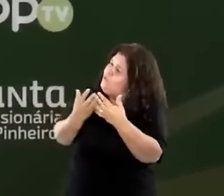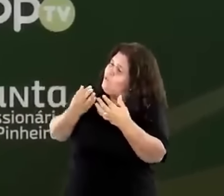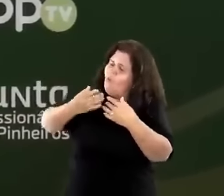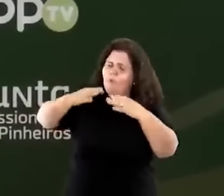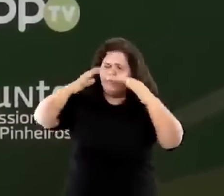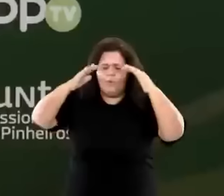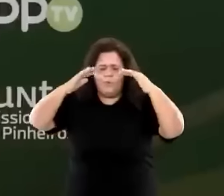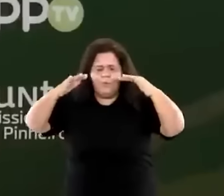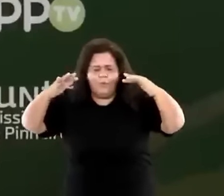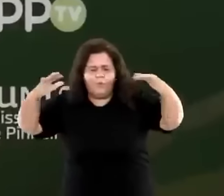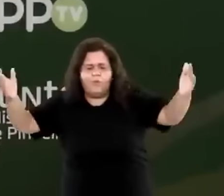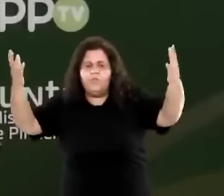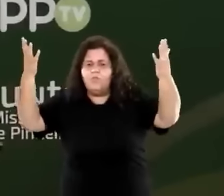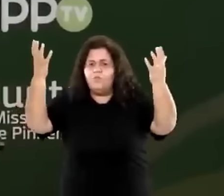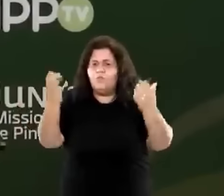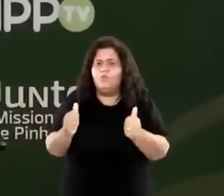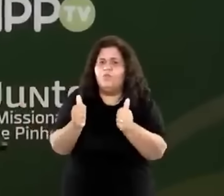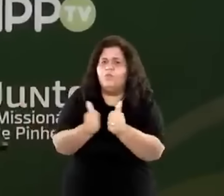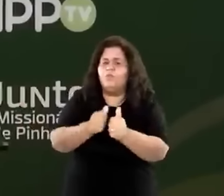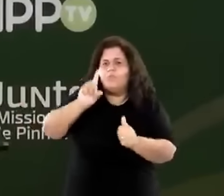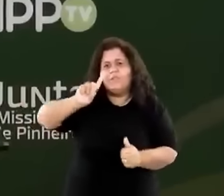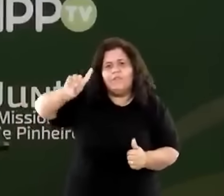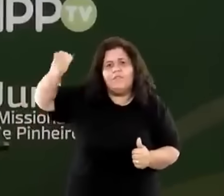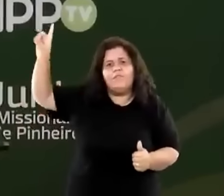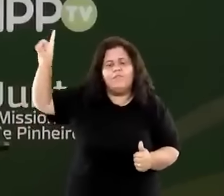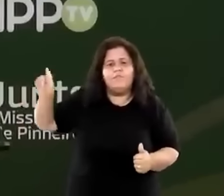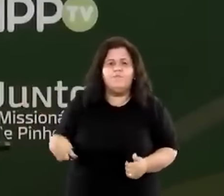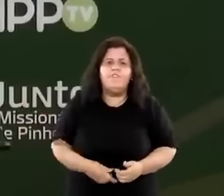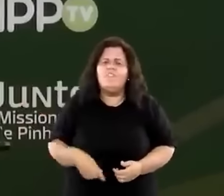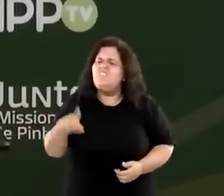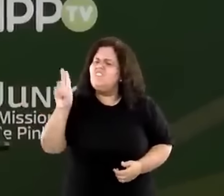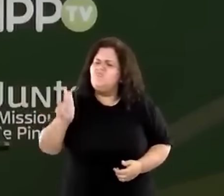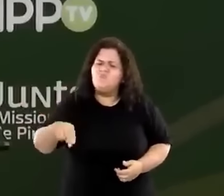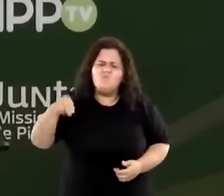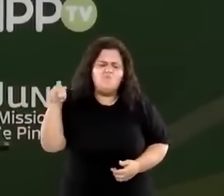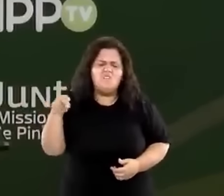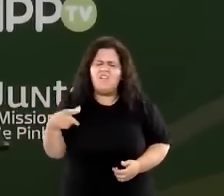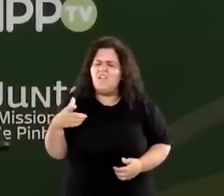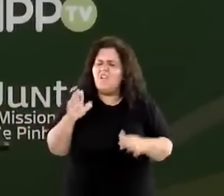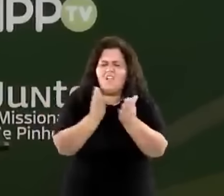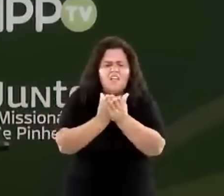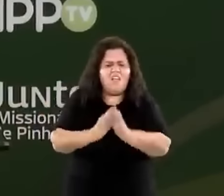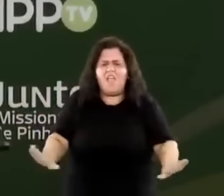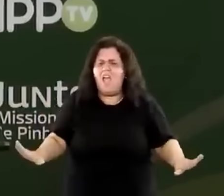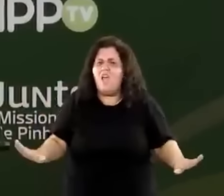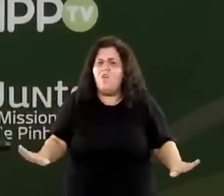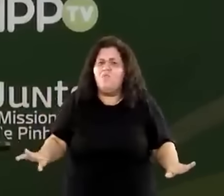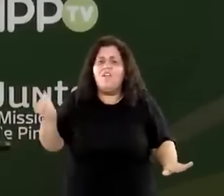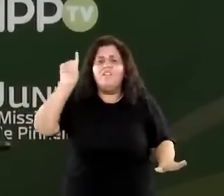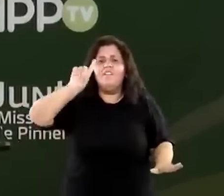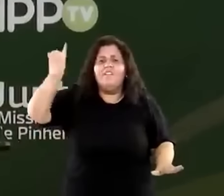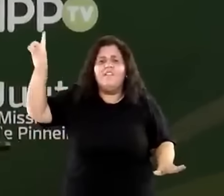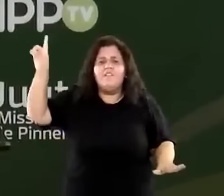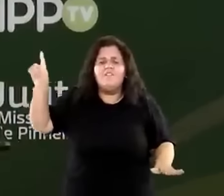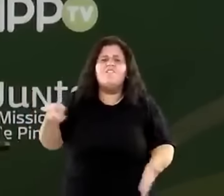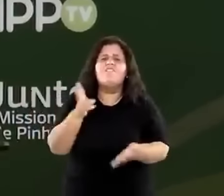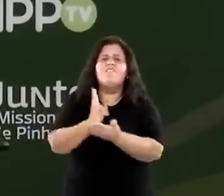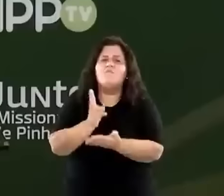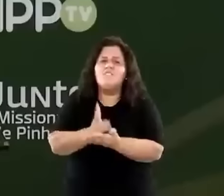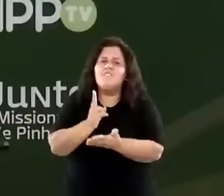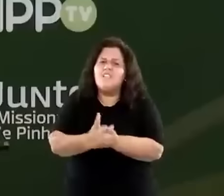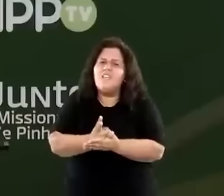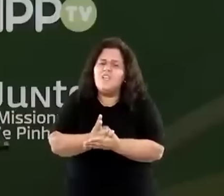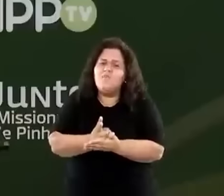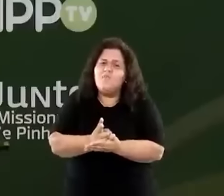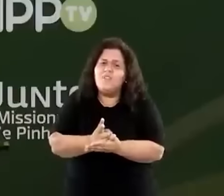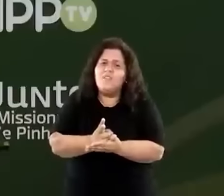fruir a presença dele isso nunca vai terminar porque Deus é inesgotável em seu ser você nunca chegar